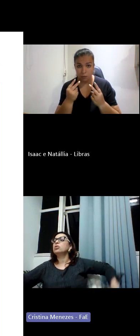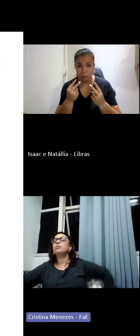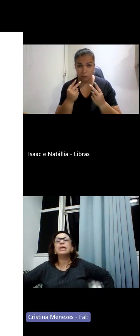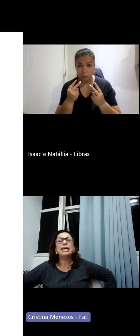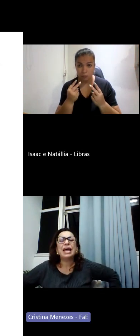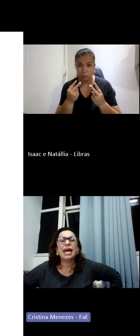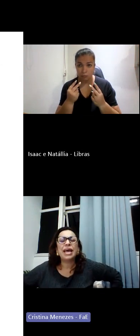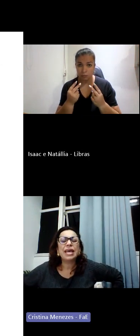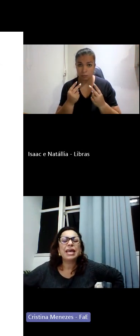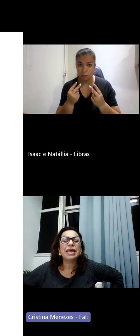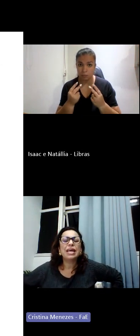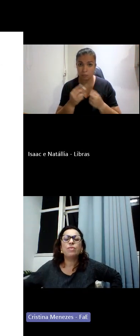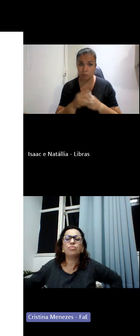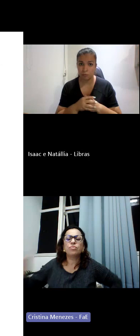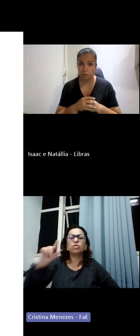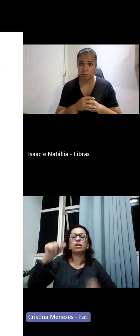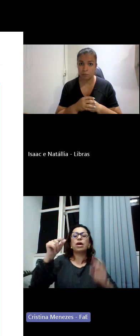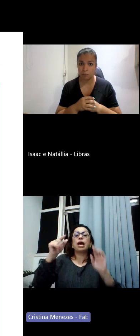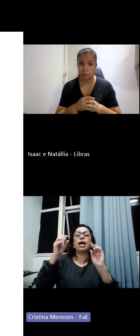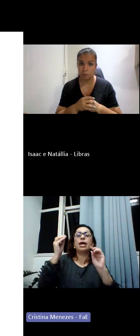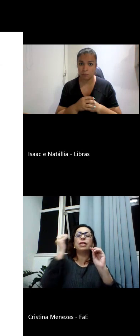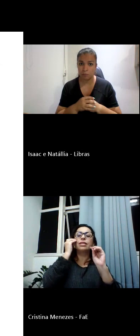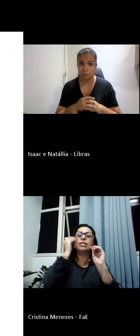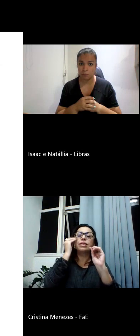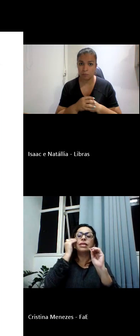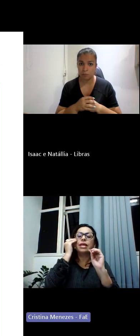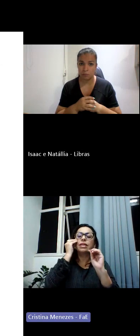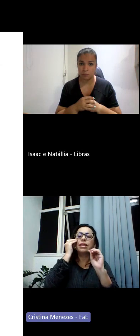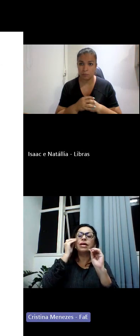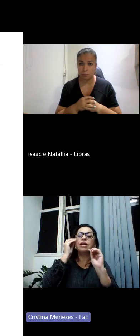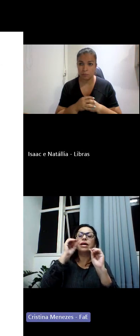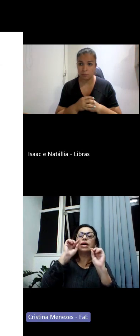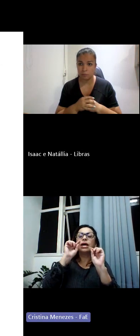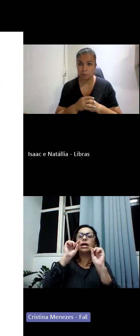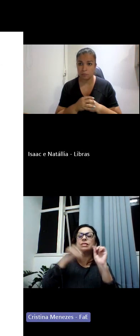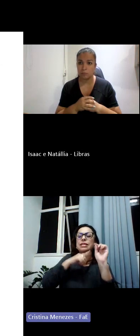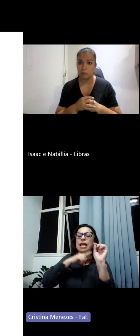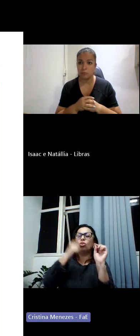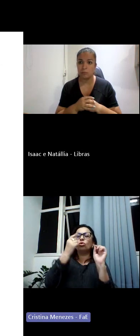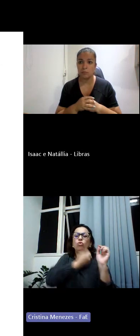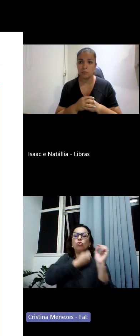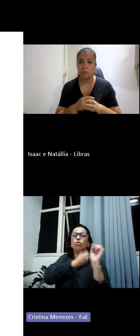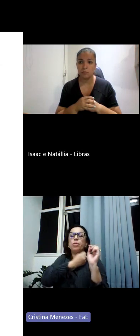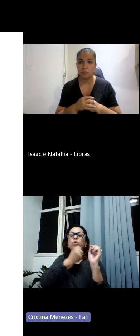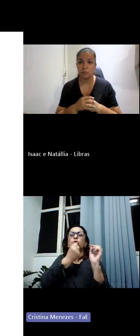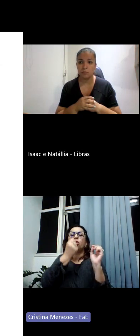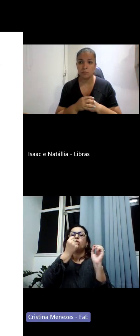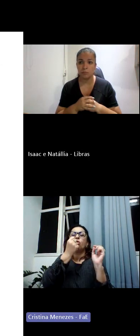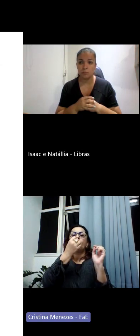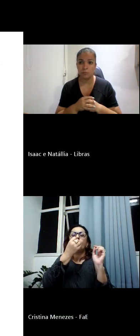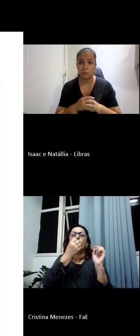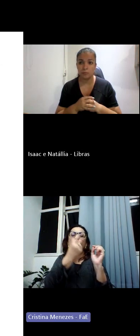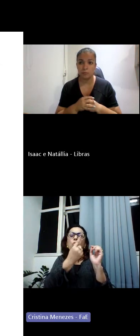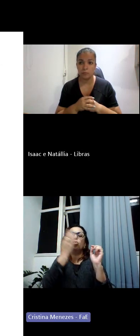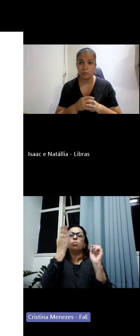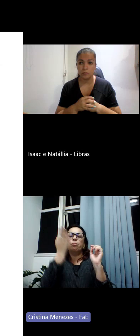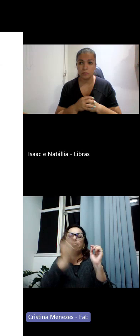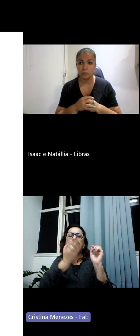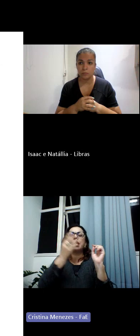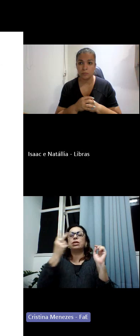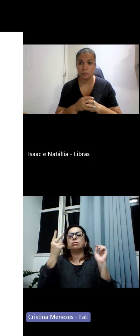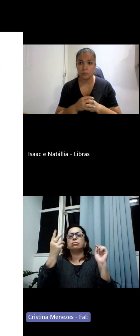Eles só me... deixa eu falar. Tenta, se tem o número